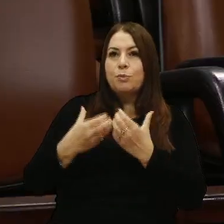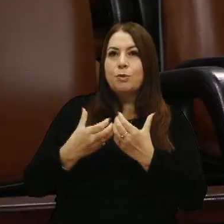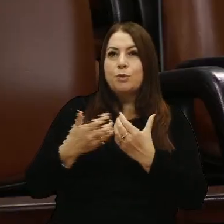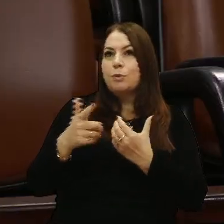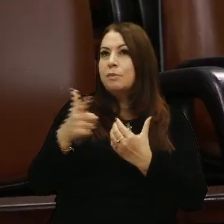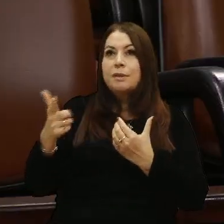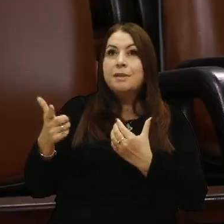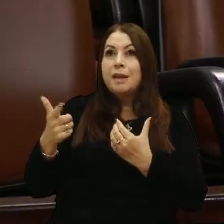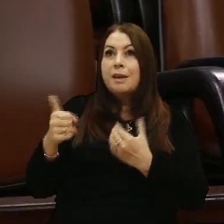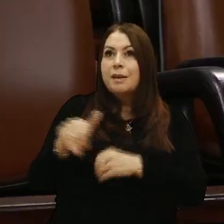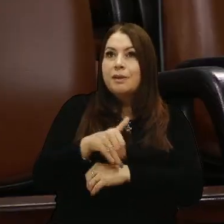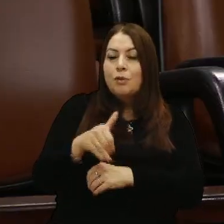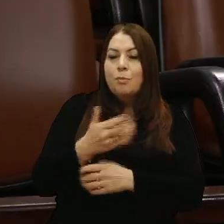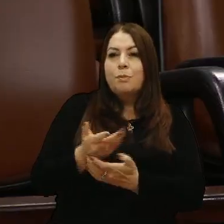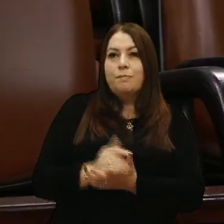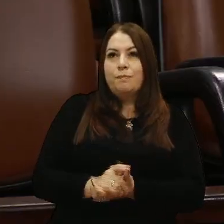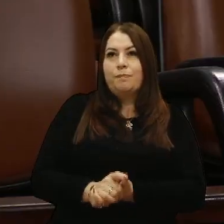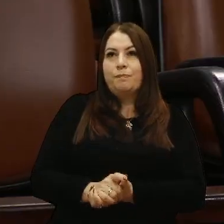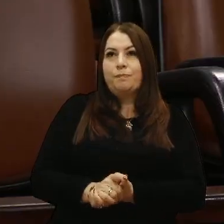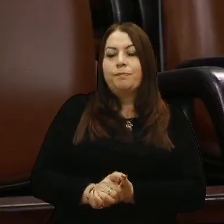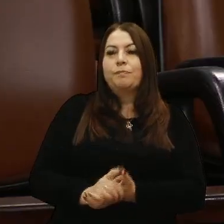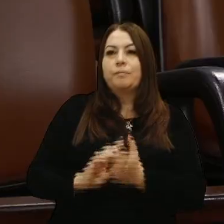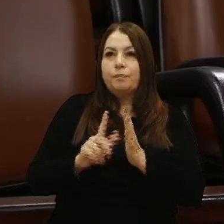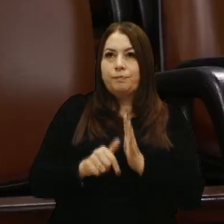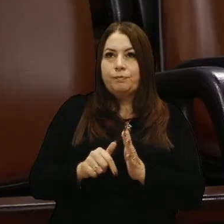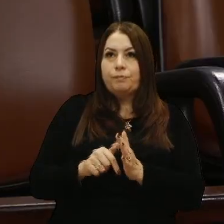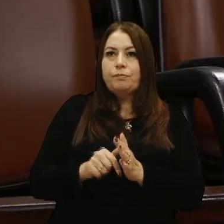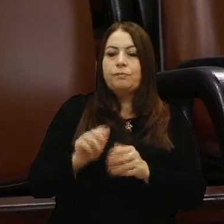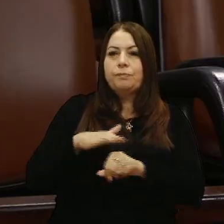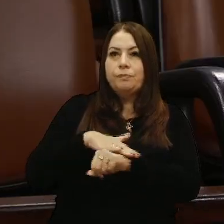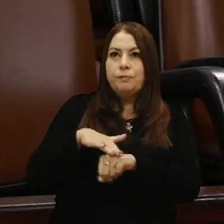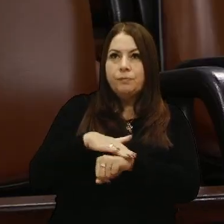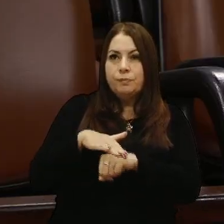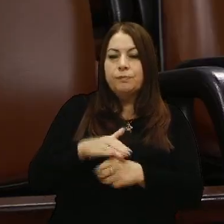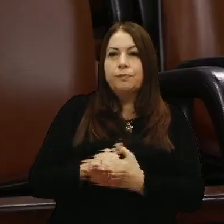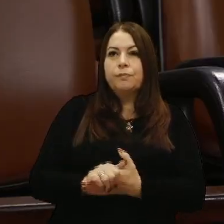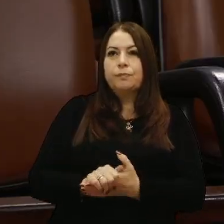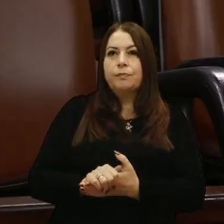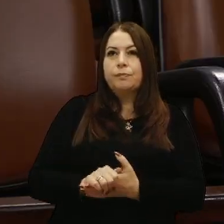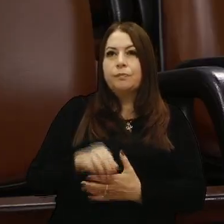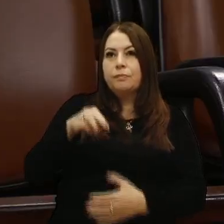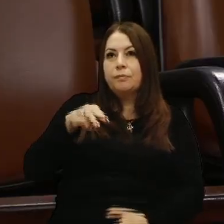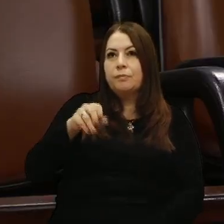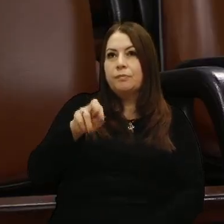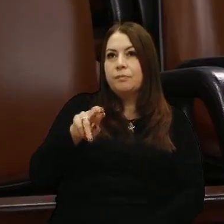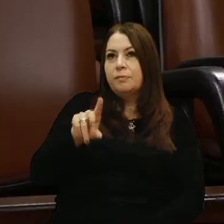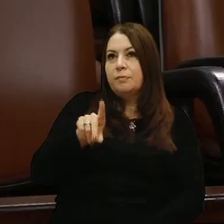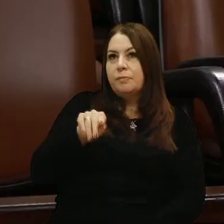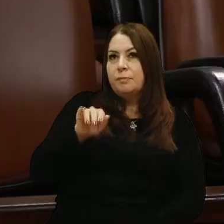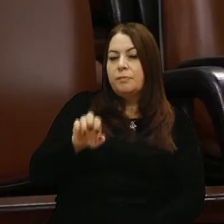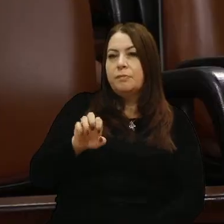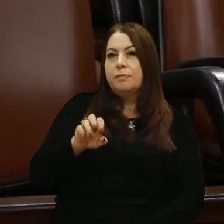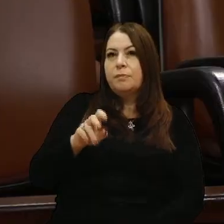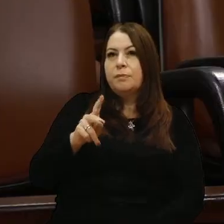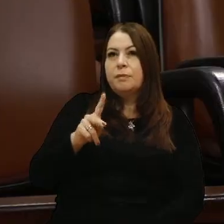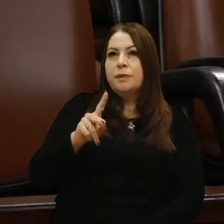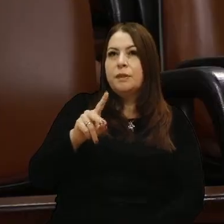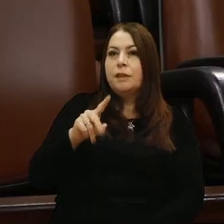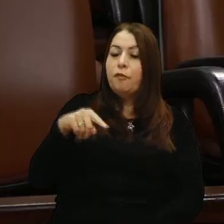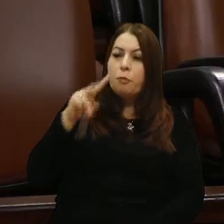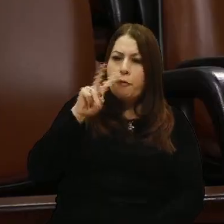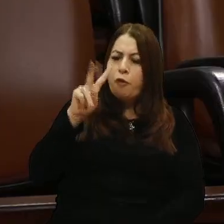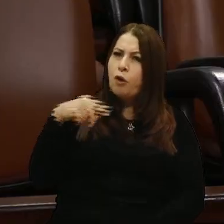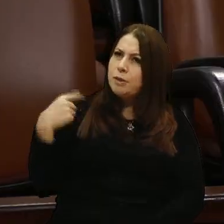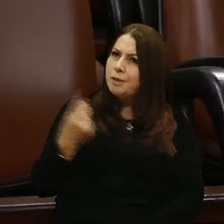que não se tem nem nome. Depois, eu conversei com a Marlise, que fez uma força-tarefa